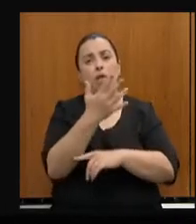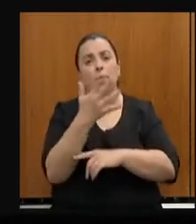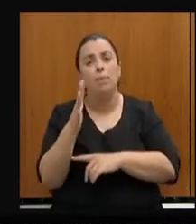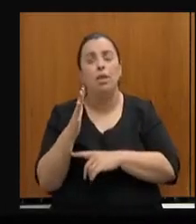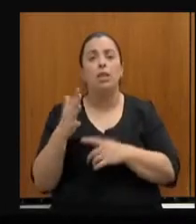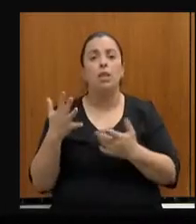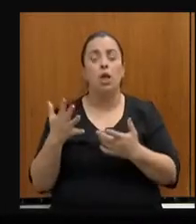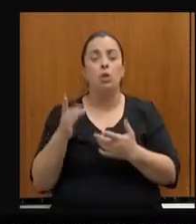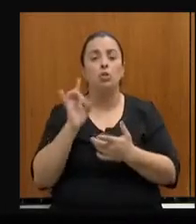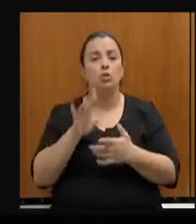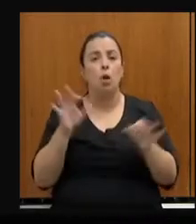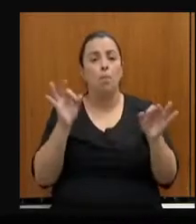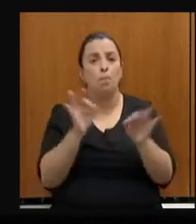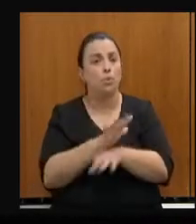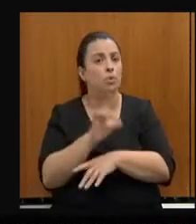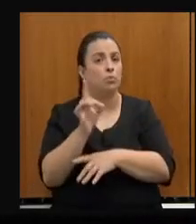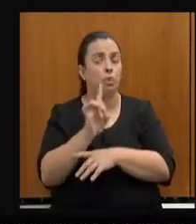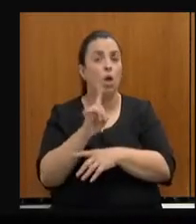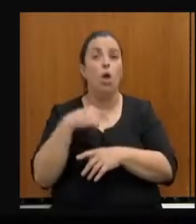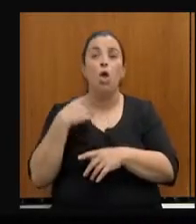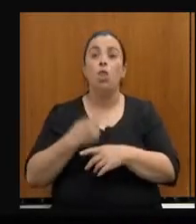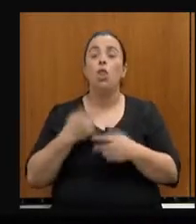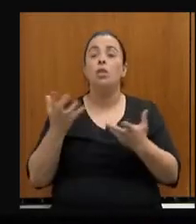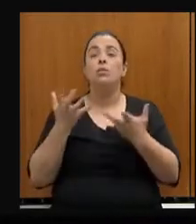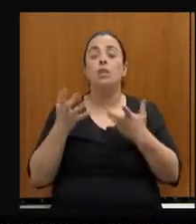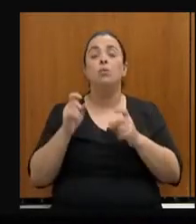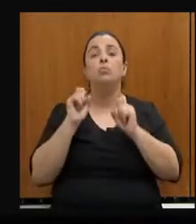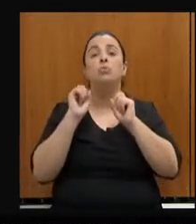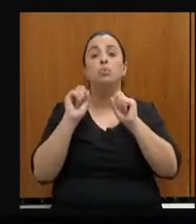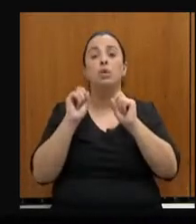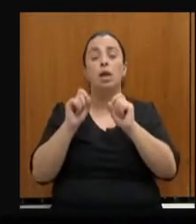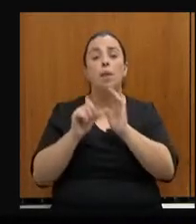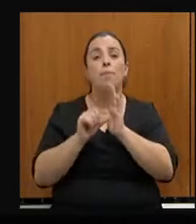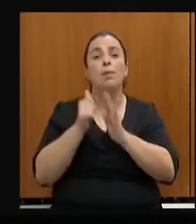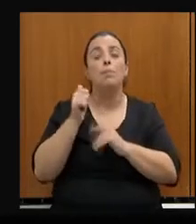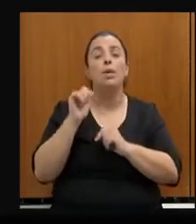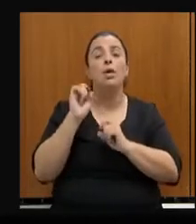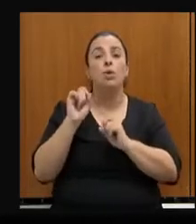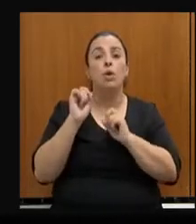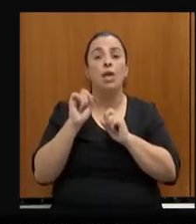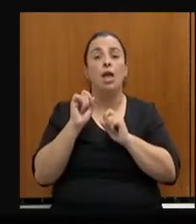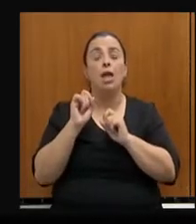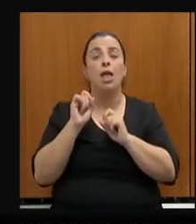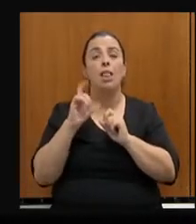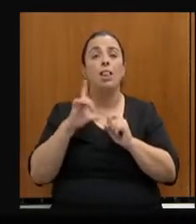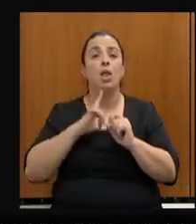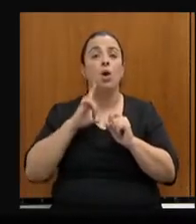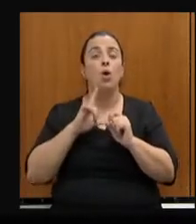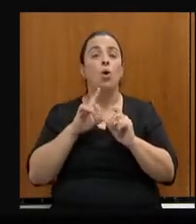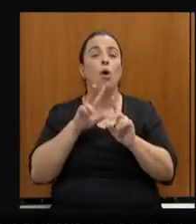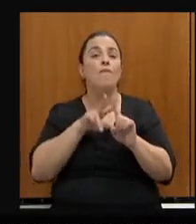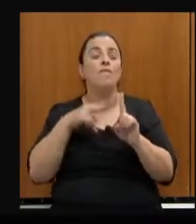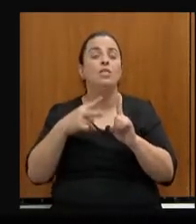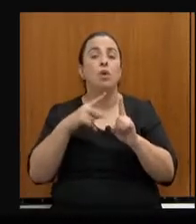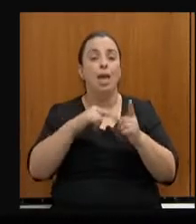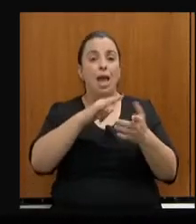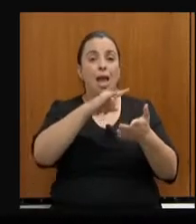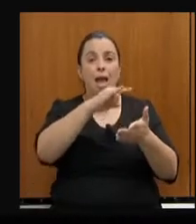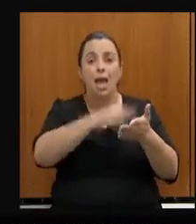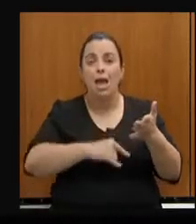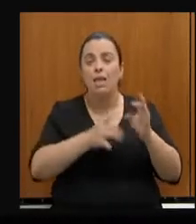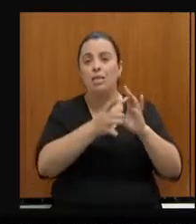são um fim em si mesmo o que a gente quer primeiro afastar aquela visão de que licenciamento ambiental